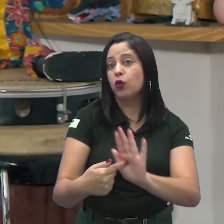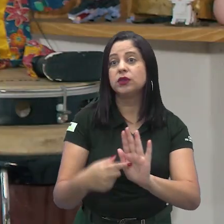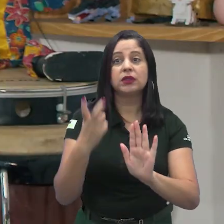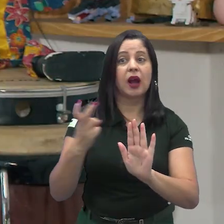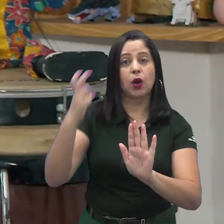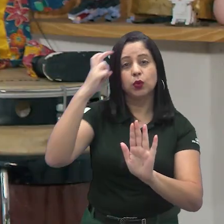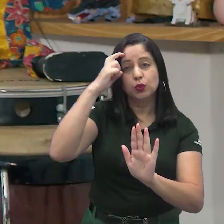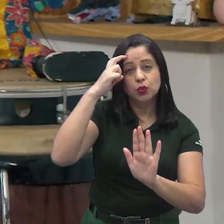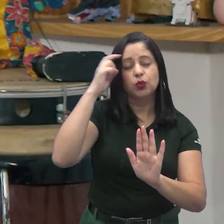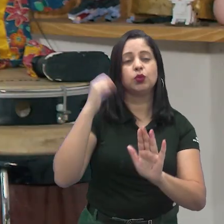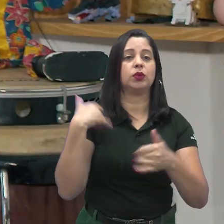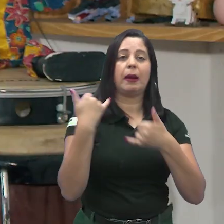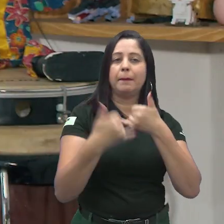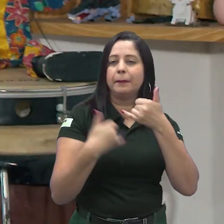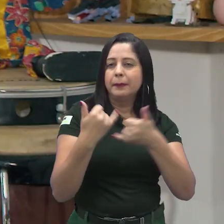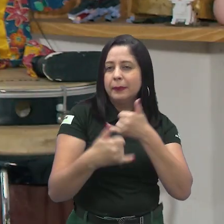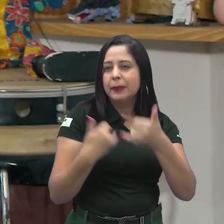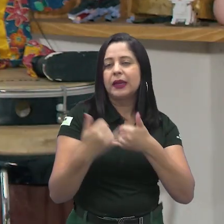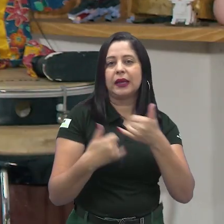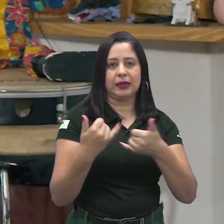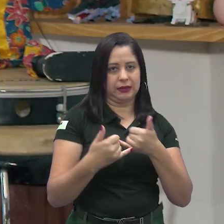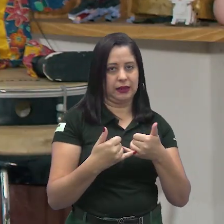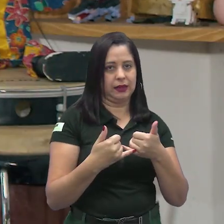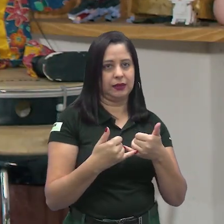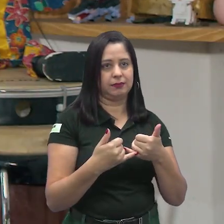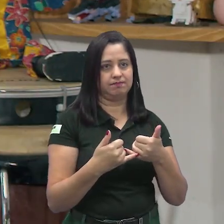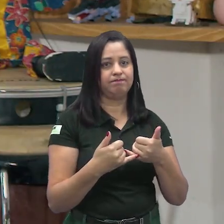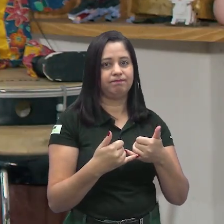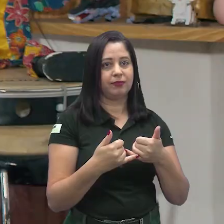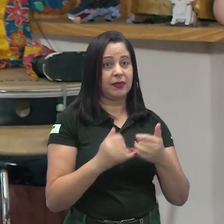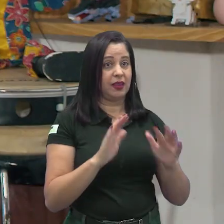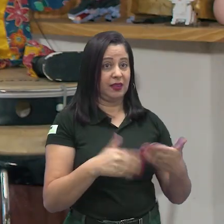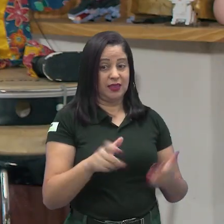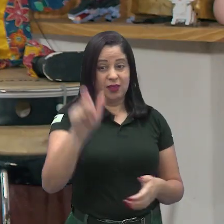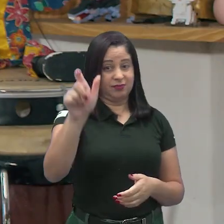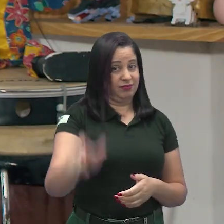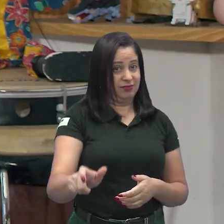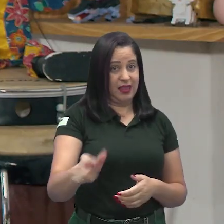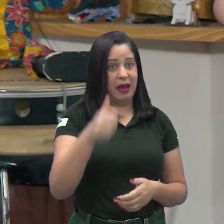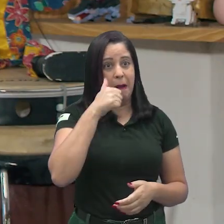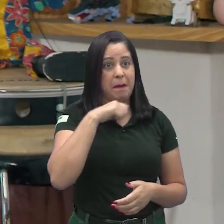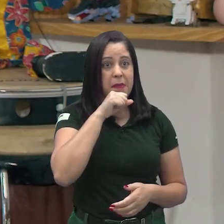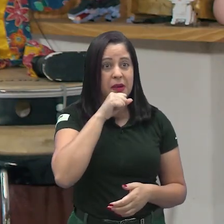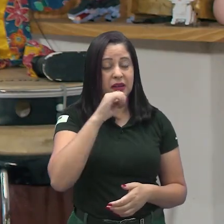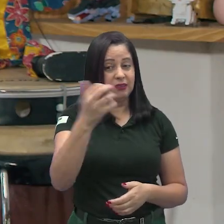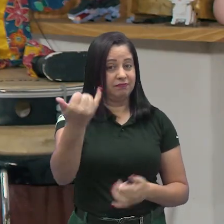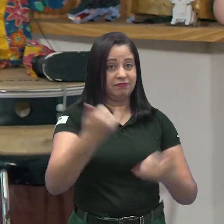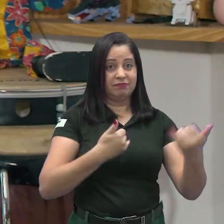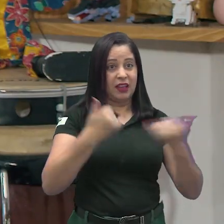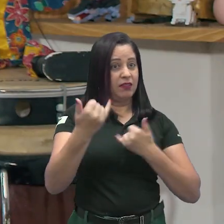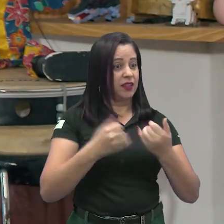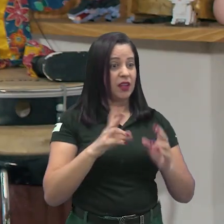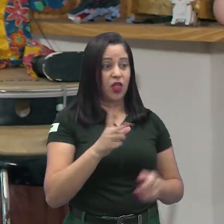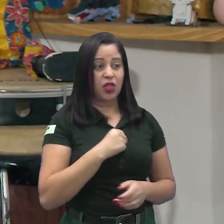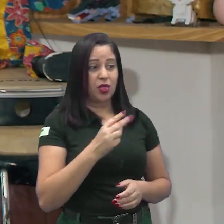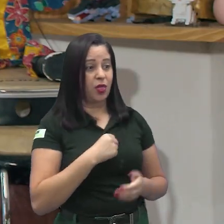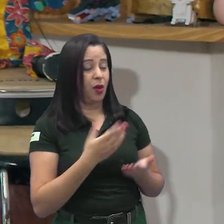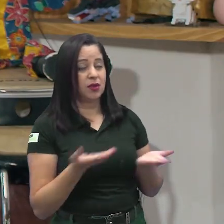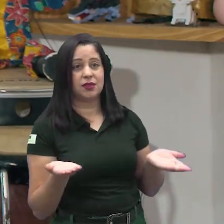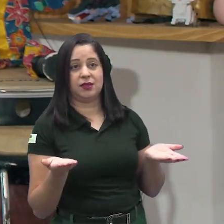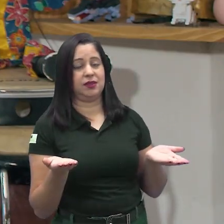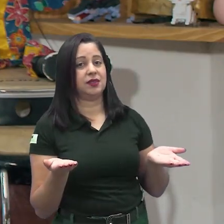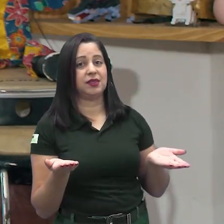lazer, né? Recreação, né? E eles falam assim, olha, vocês estão aqui hoje aqui, se não fossem vocês,